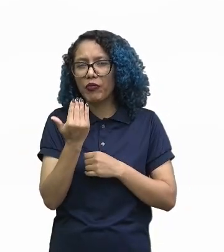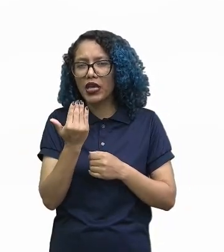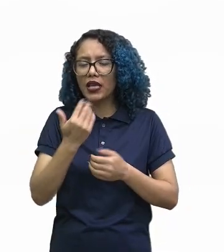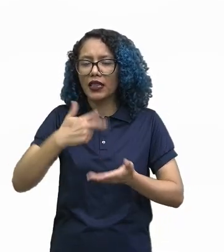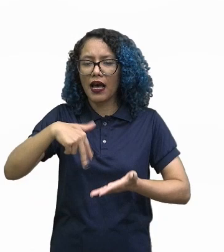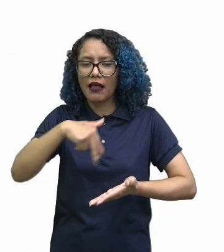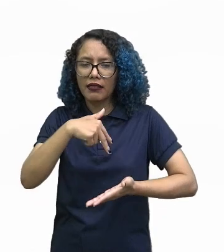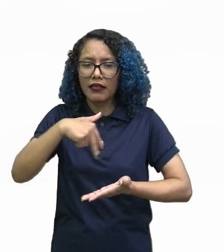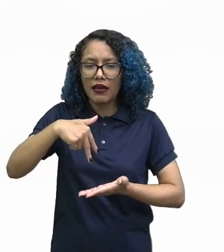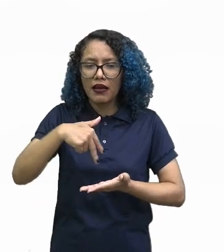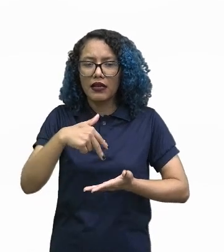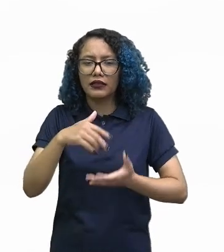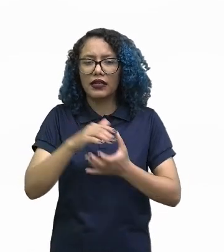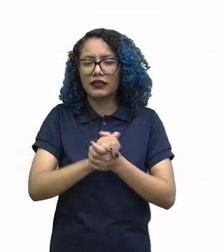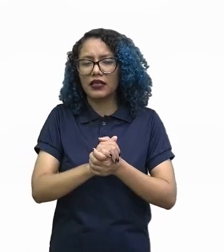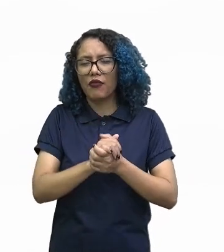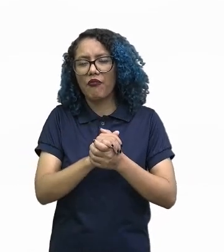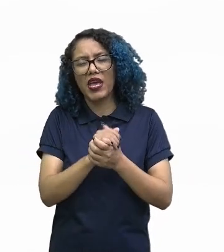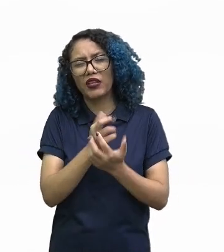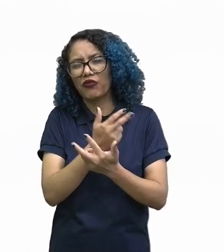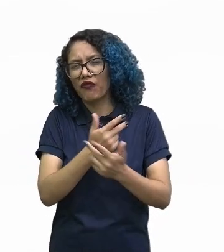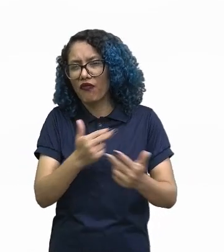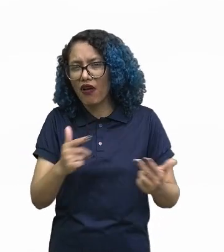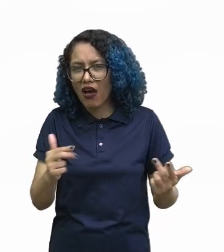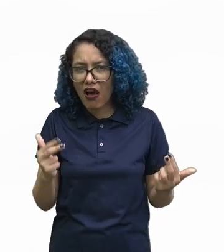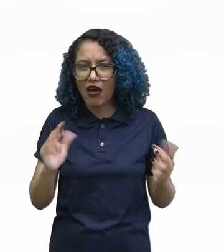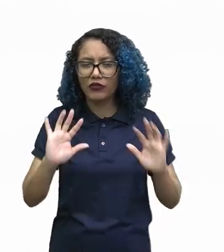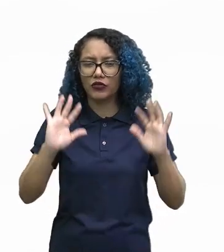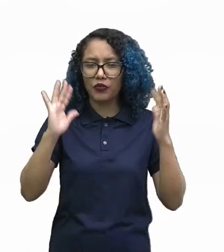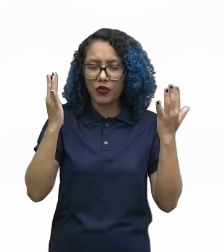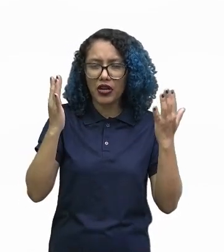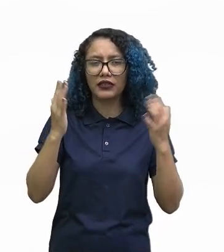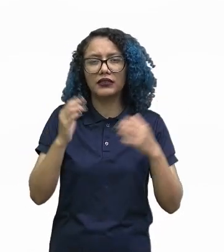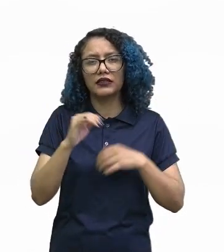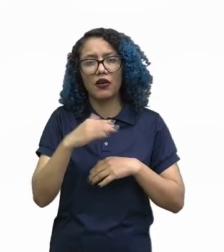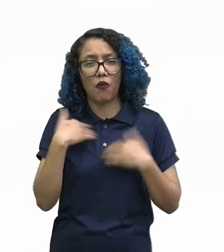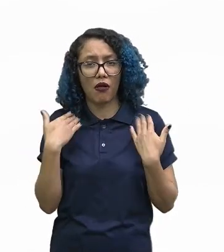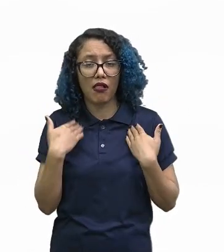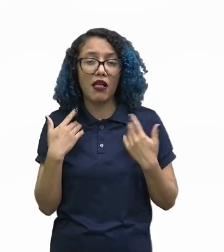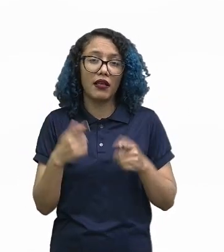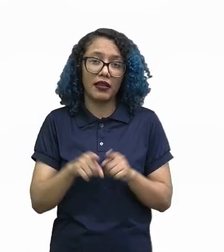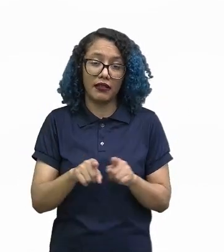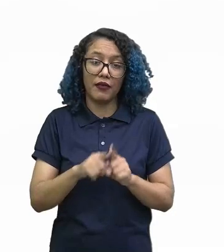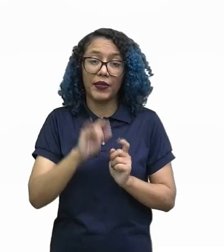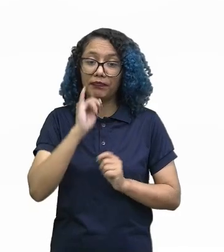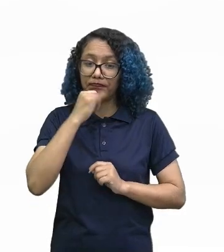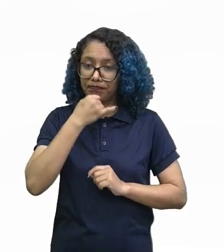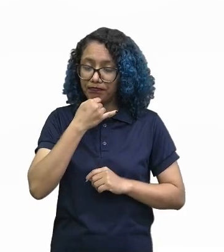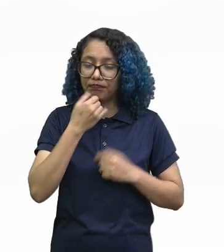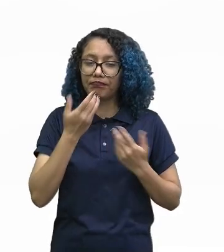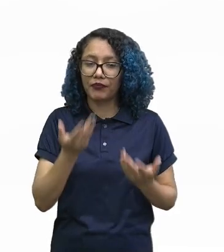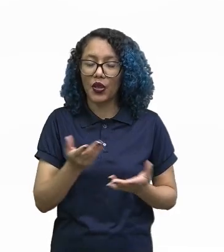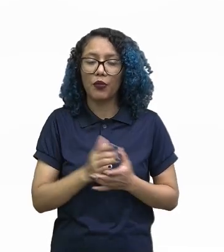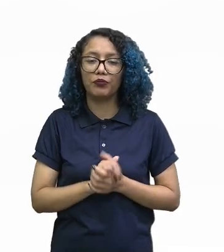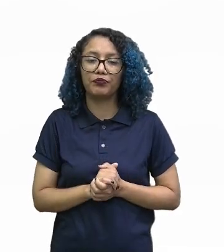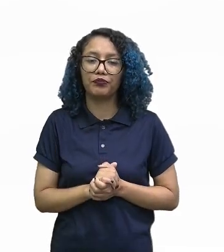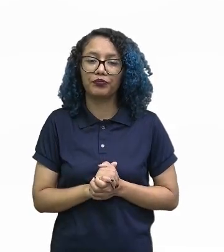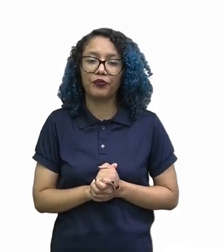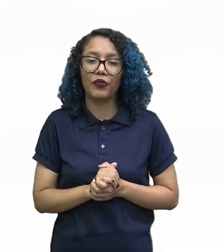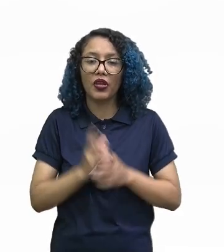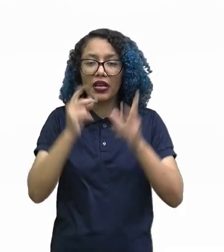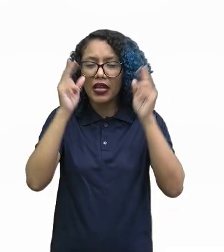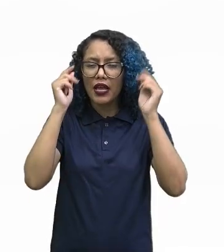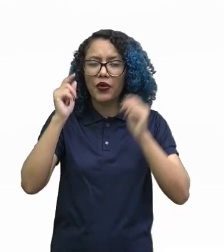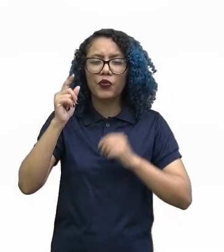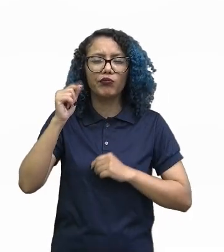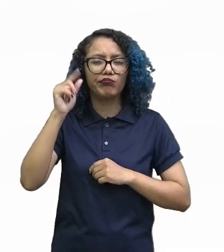e outras alegres ou tristes. Bem, os gregos antigos, eles acreditavam que a